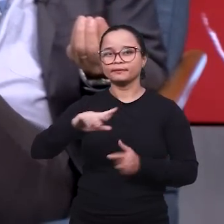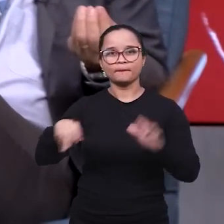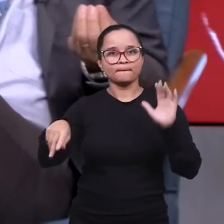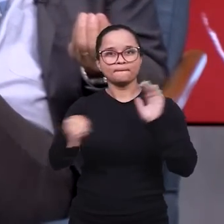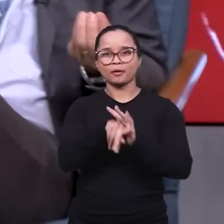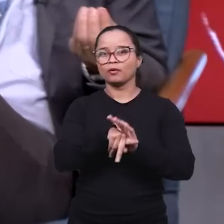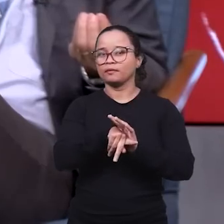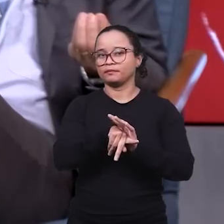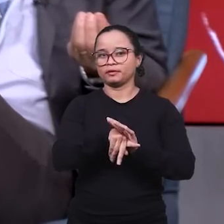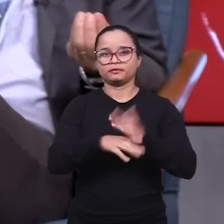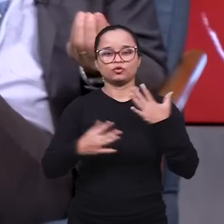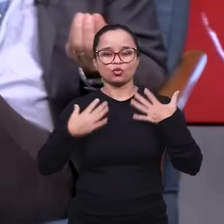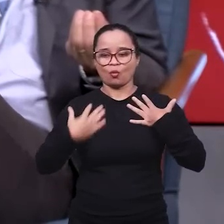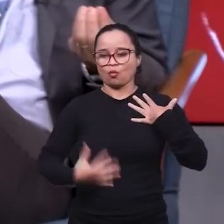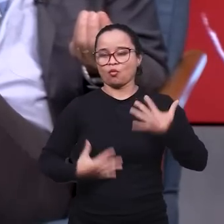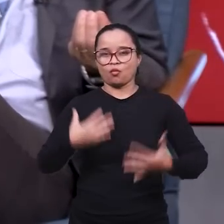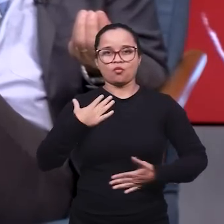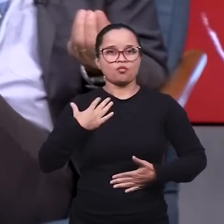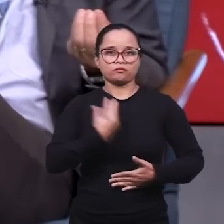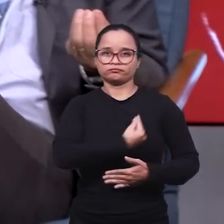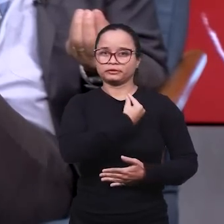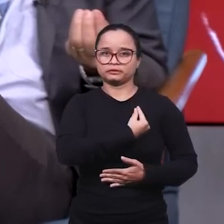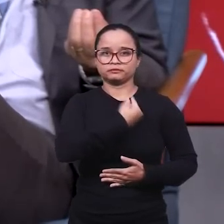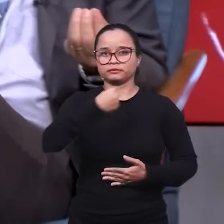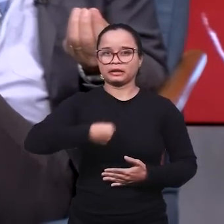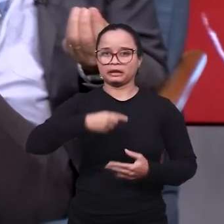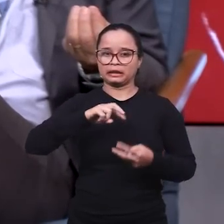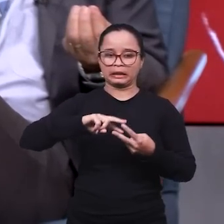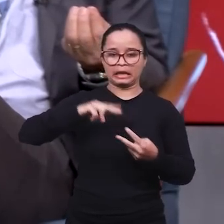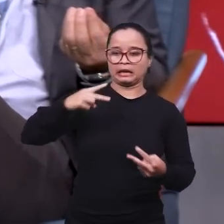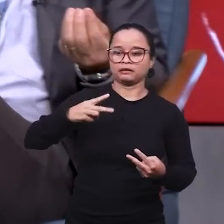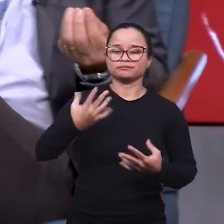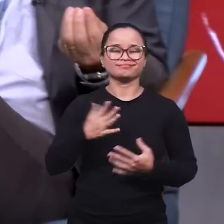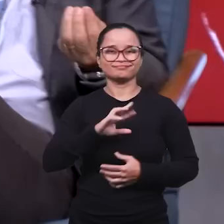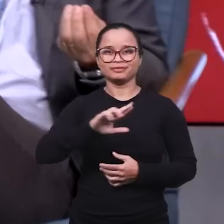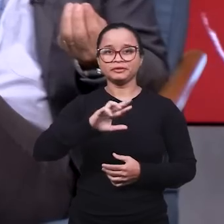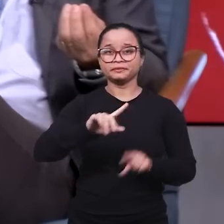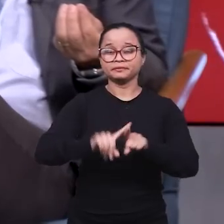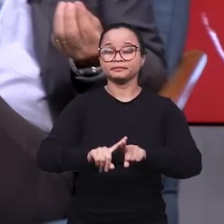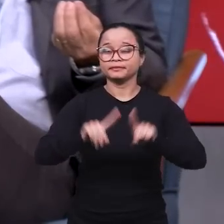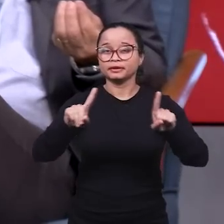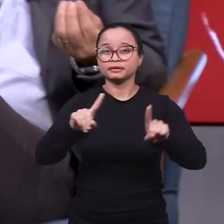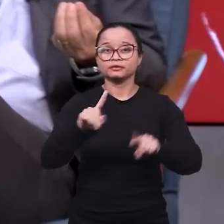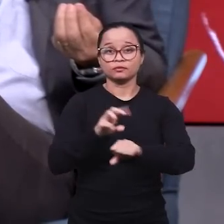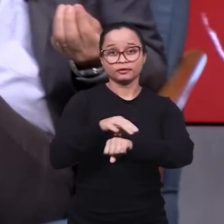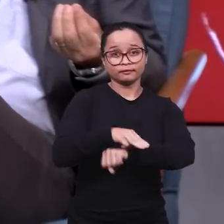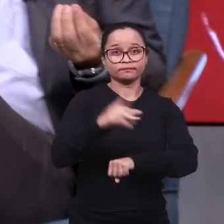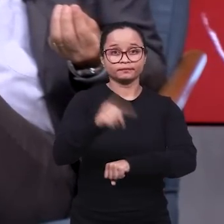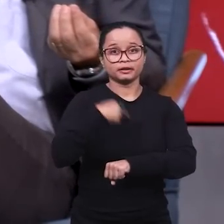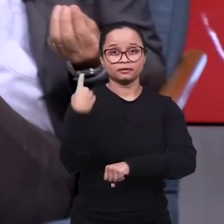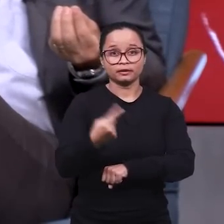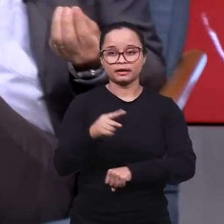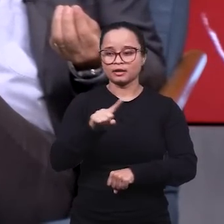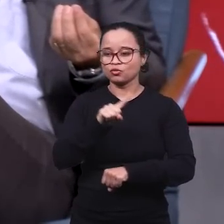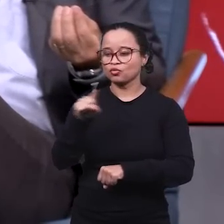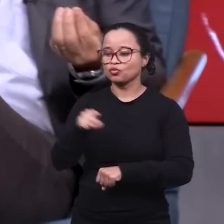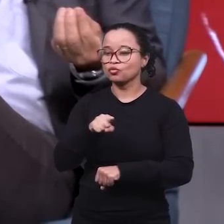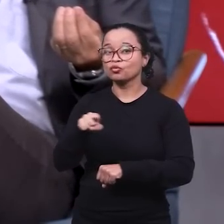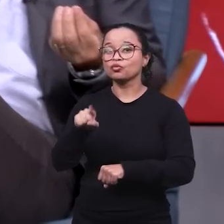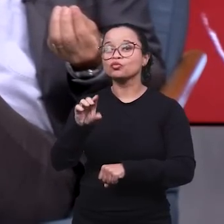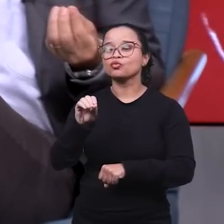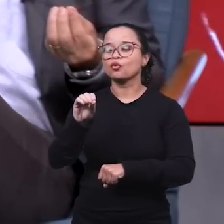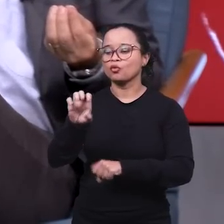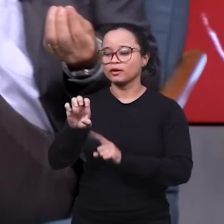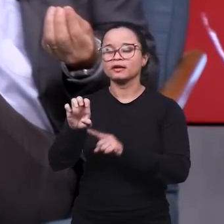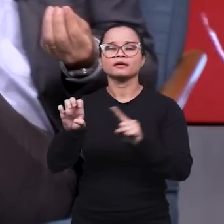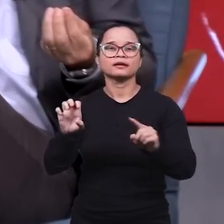da vida física, ele não é do bios. O ministério para nós, ele é do zoe, ou seja, ele